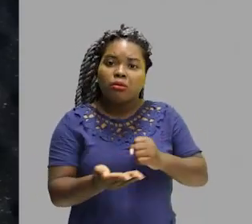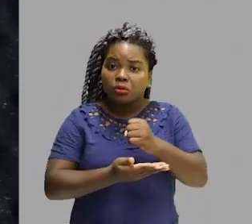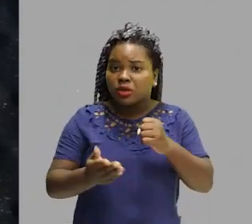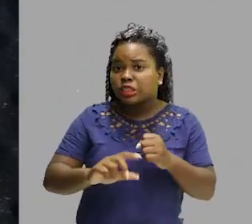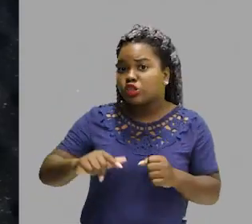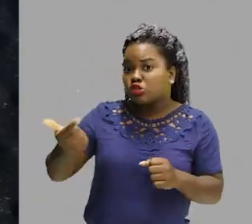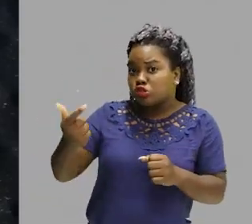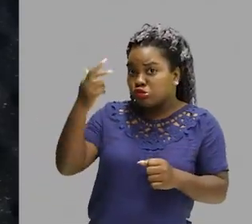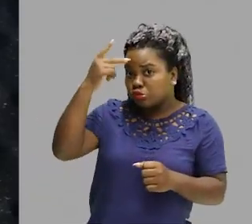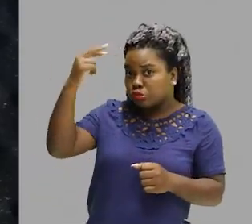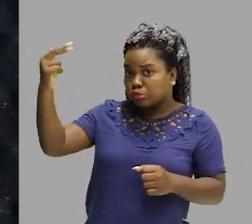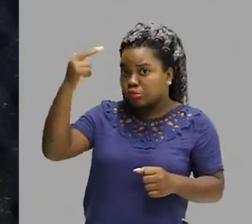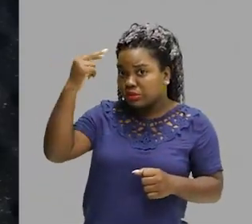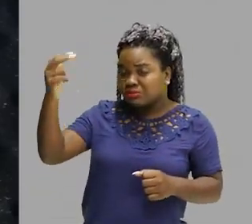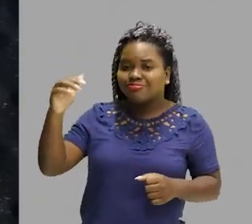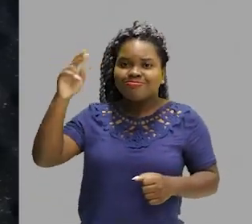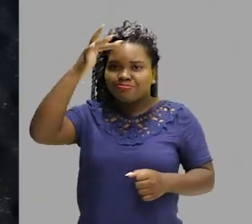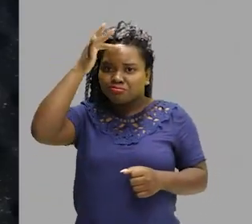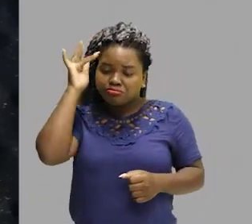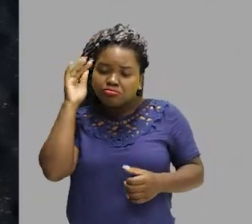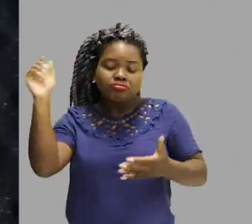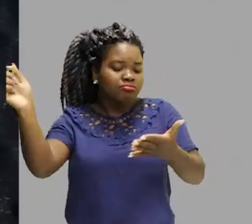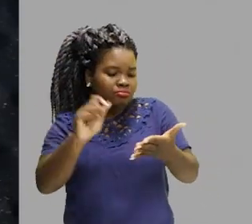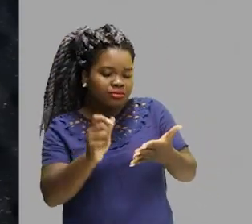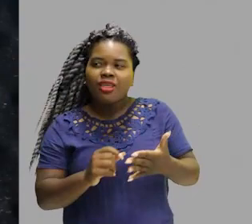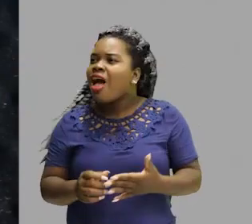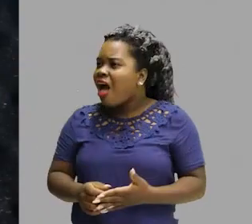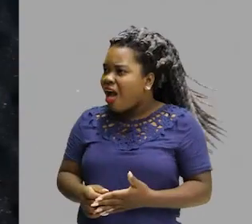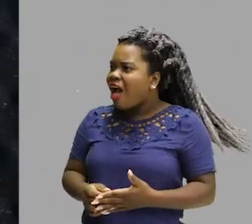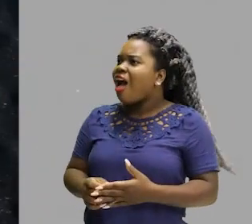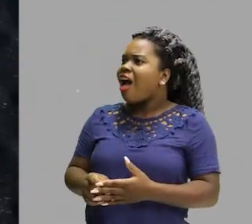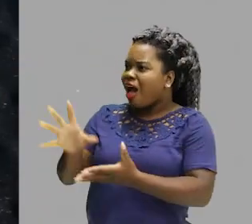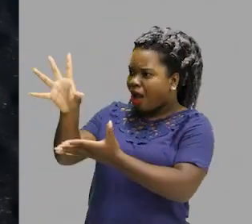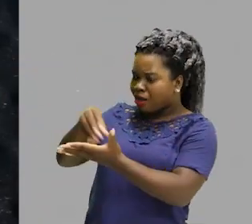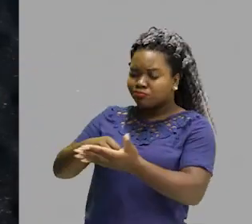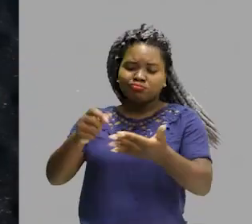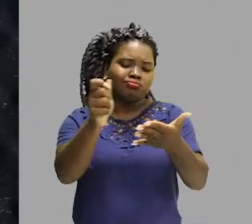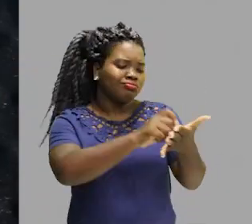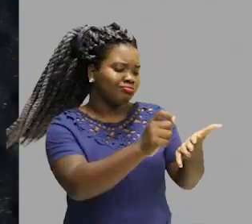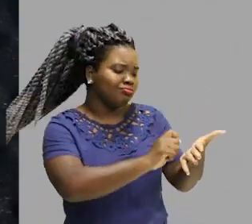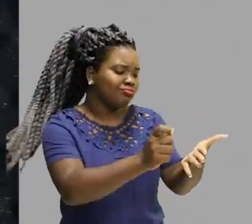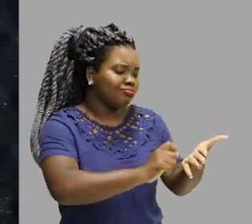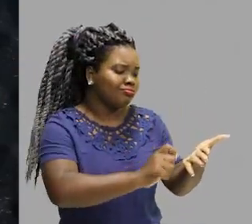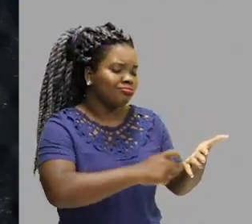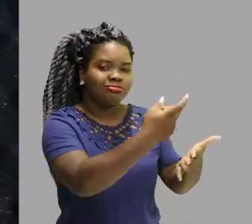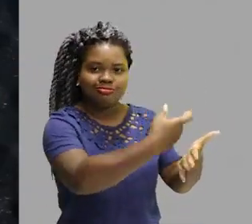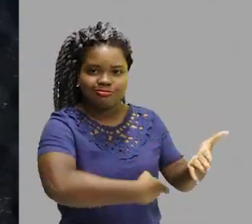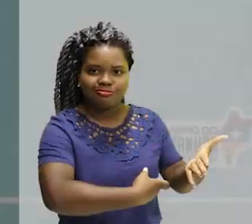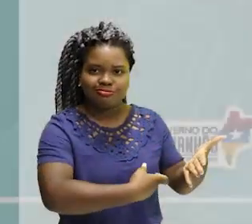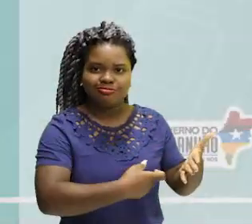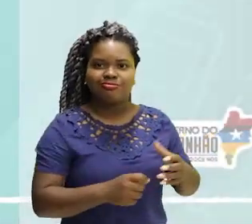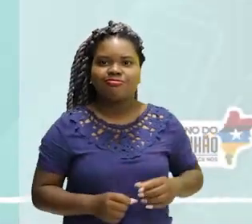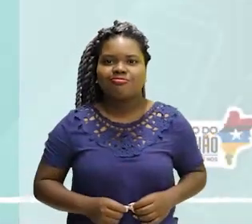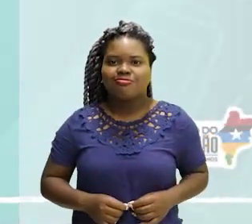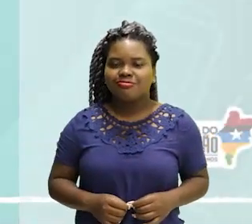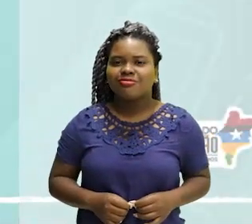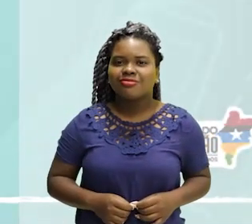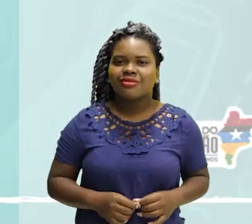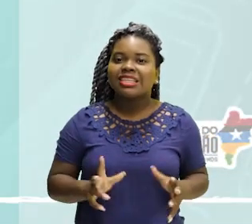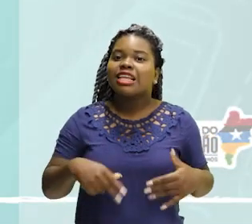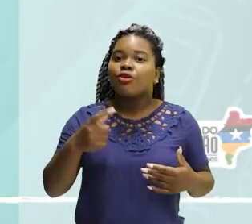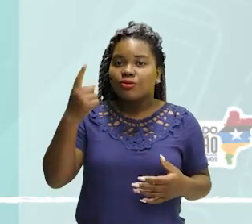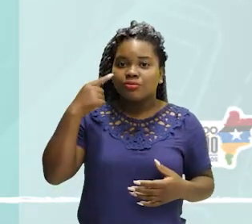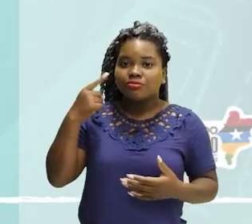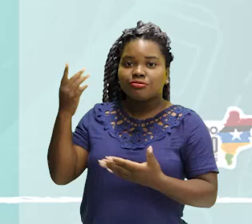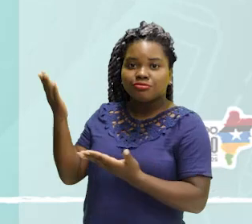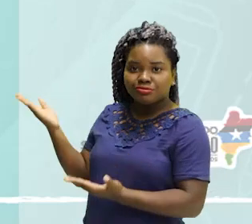de outra pessoa e escrever, se inspirar e escrever um texto, tá certo? A poesia